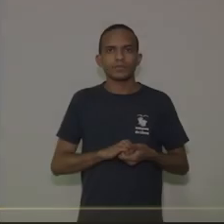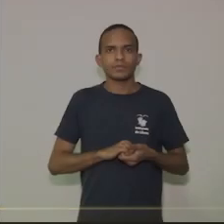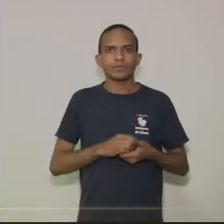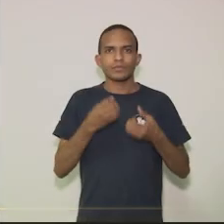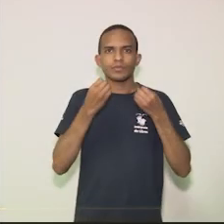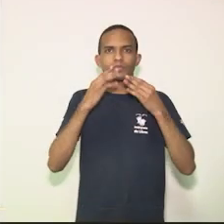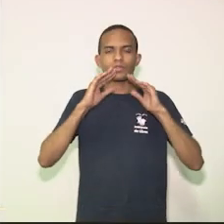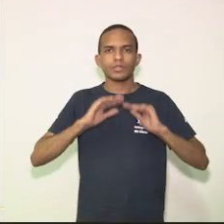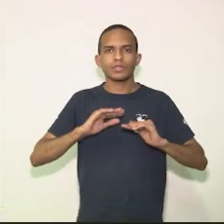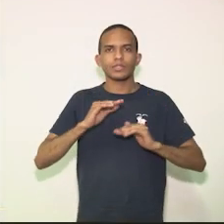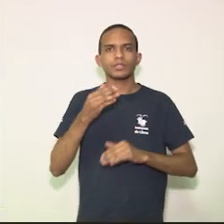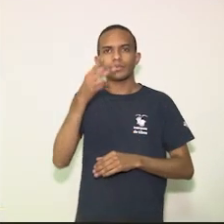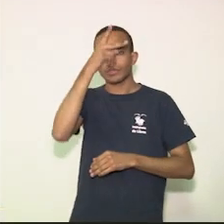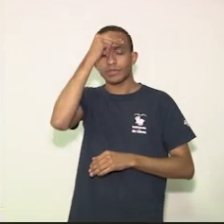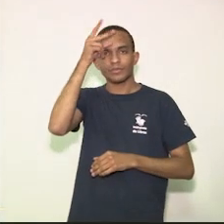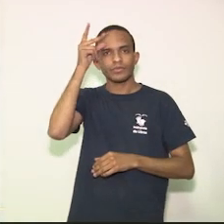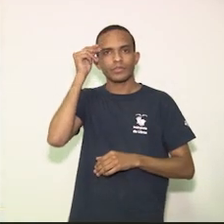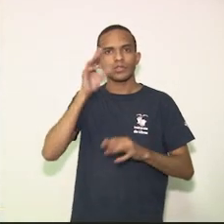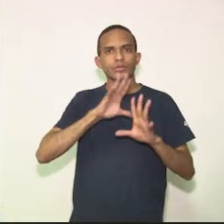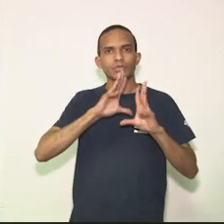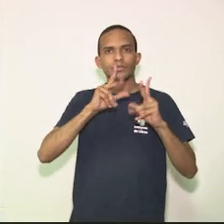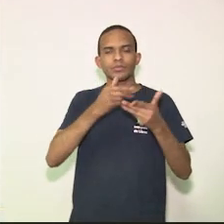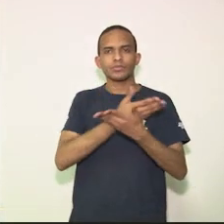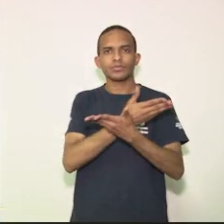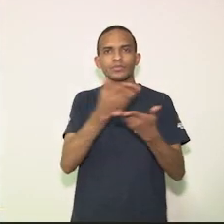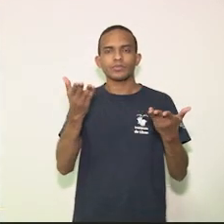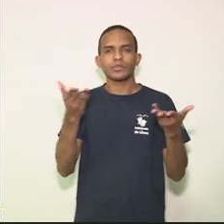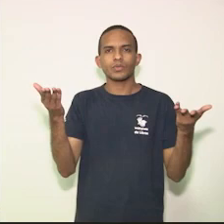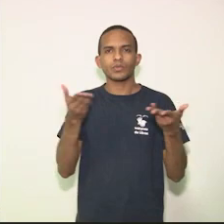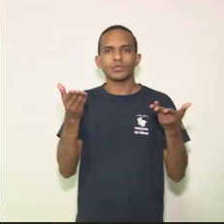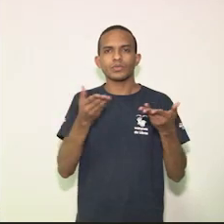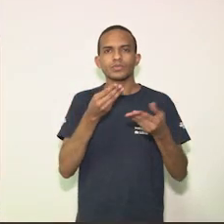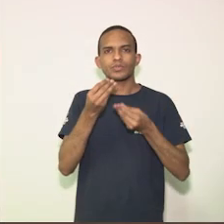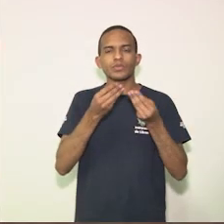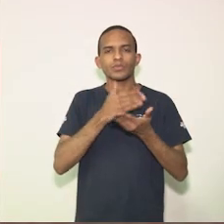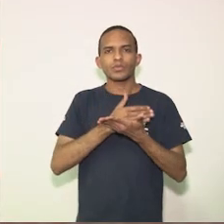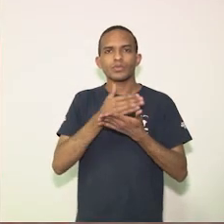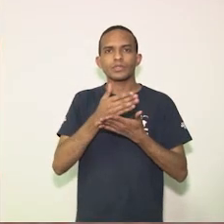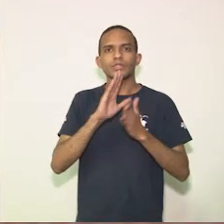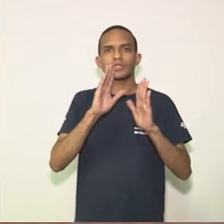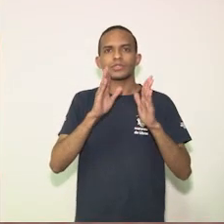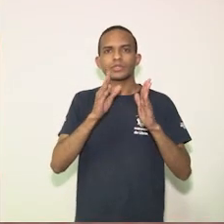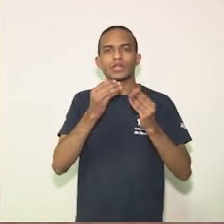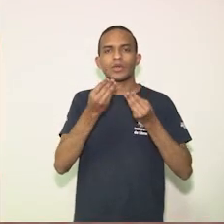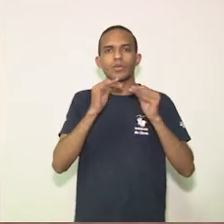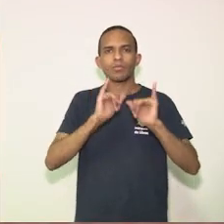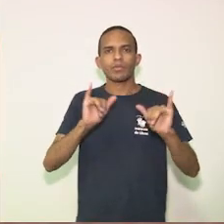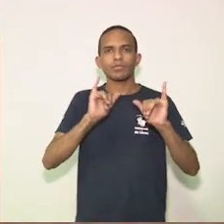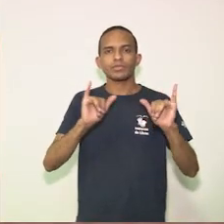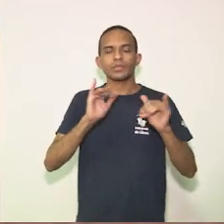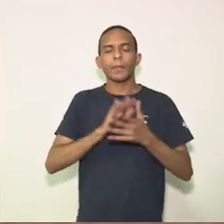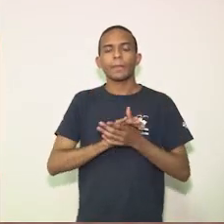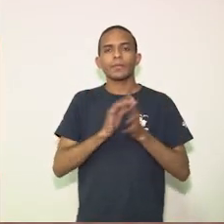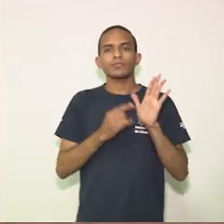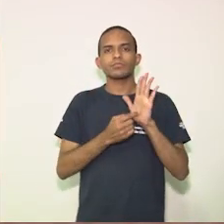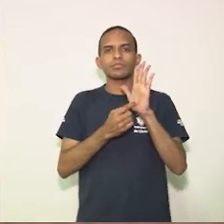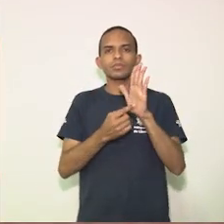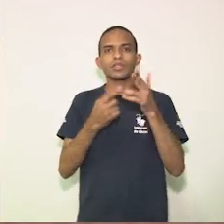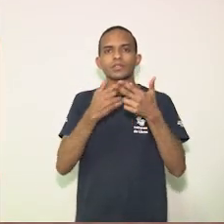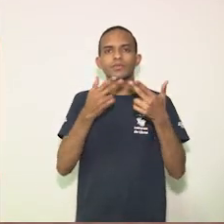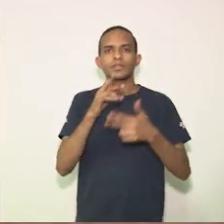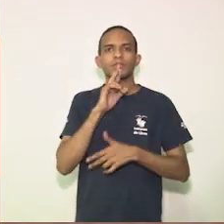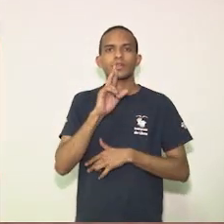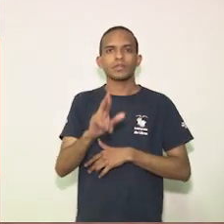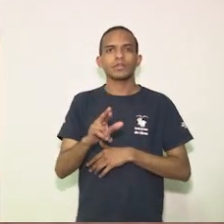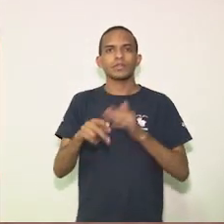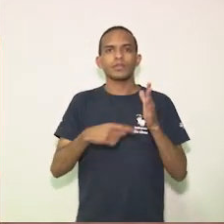Boa tarde, prefeito. Boa tarde a todos. Então, nós vamos fazer, conforme o prefeito havia anunciado, a apresentação do